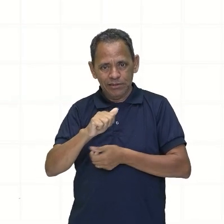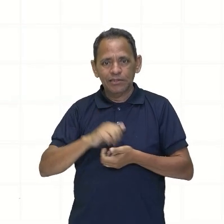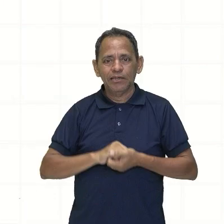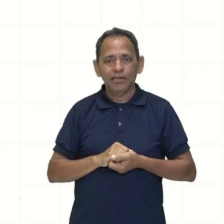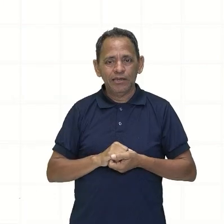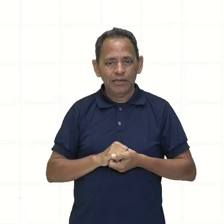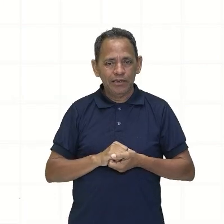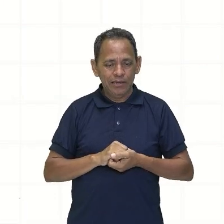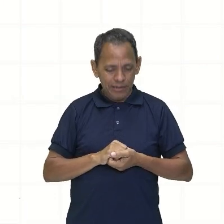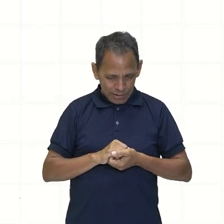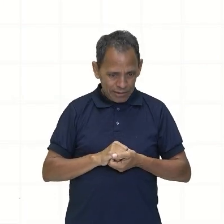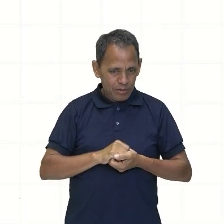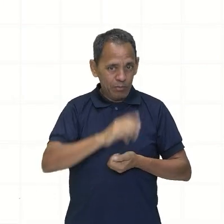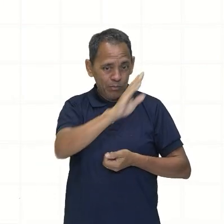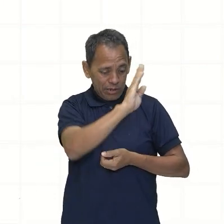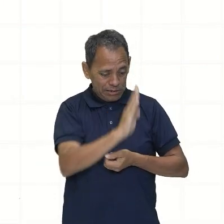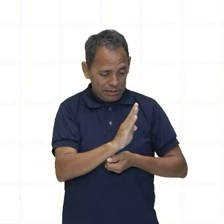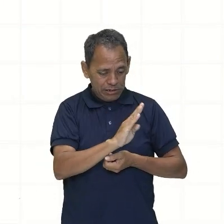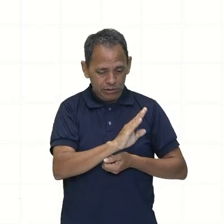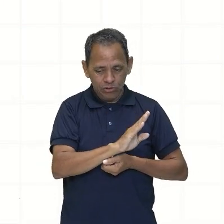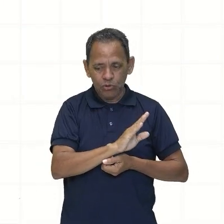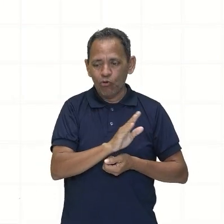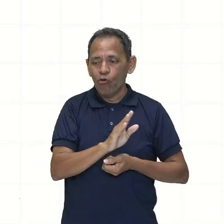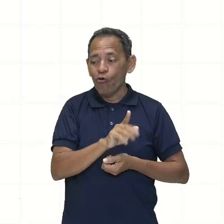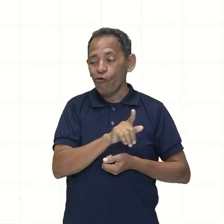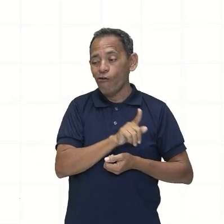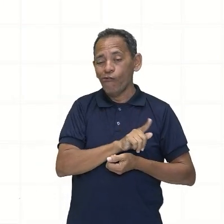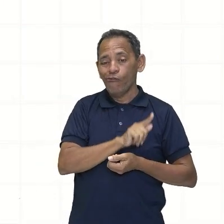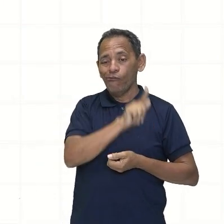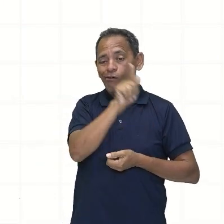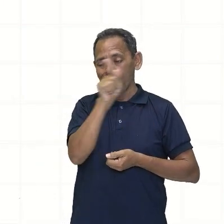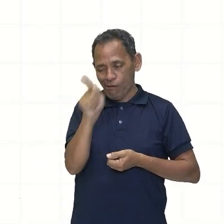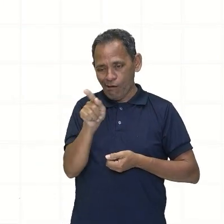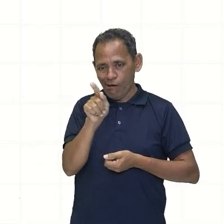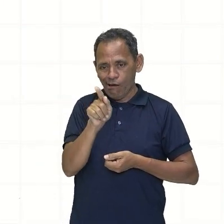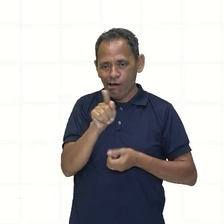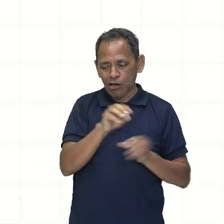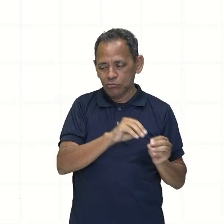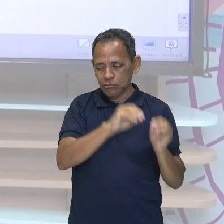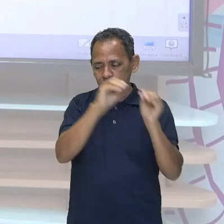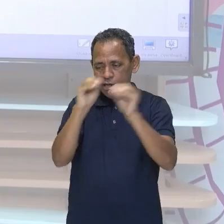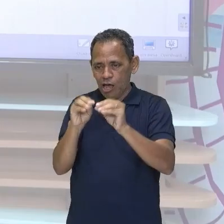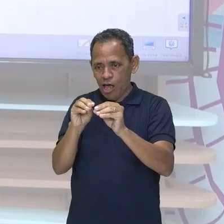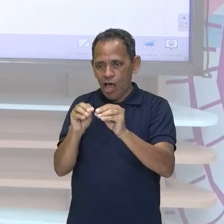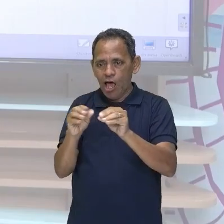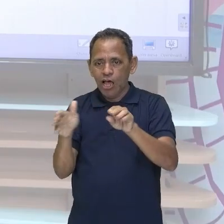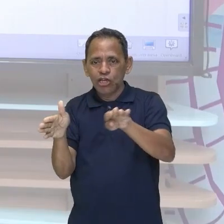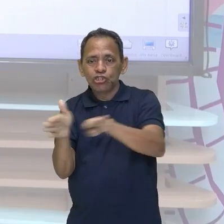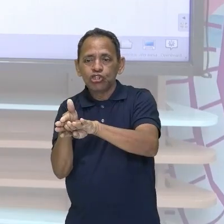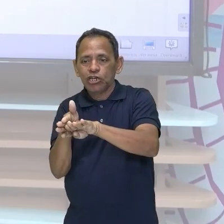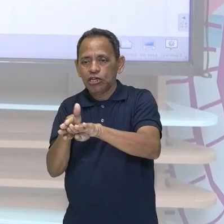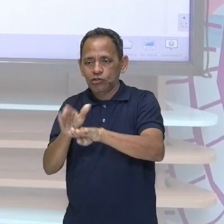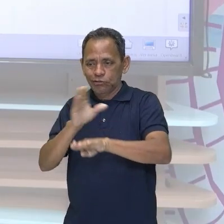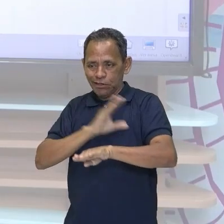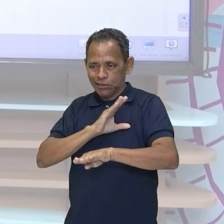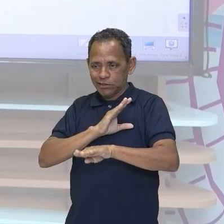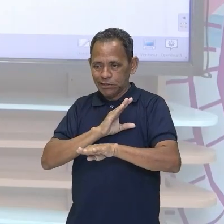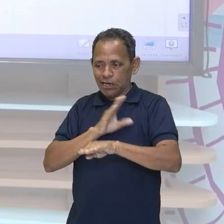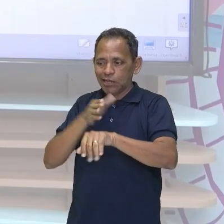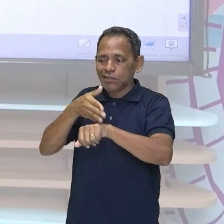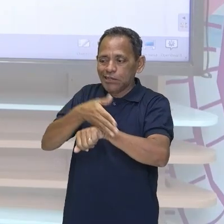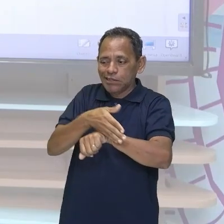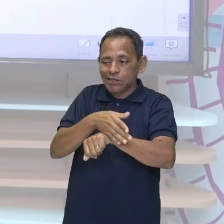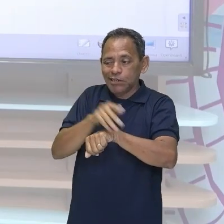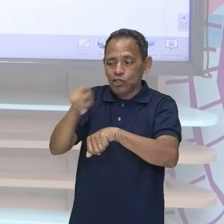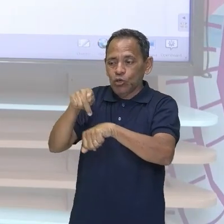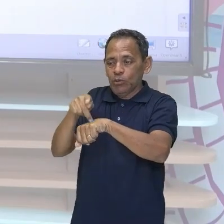do momento que eu chego lá no Canadá, eu estou entrando em outro país, ou seja, eu estou imigrando, eu vou